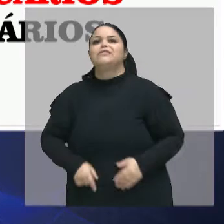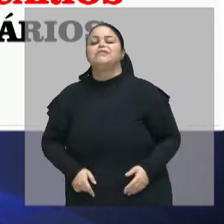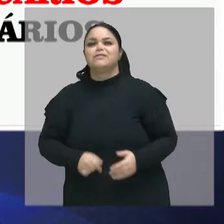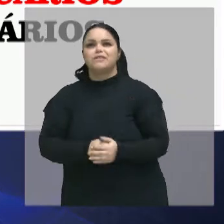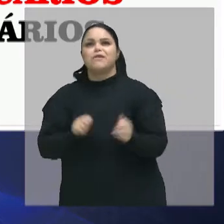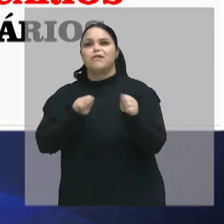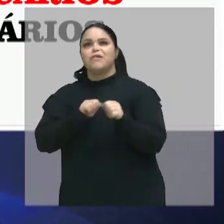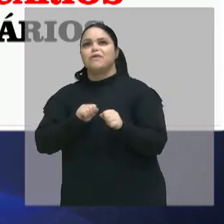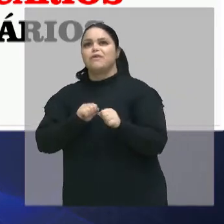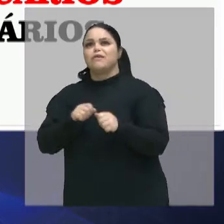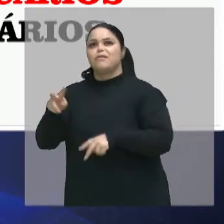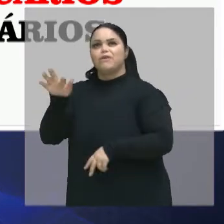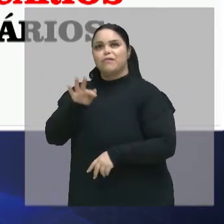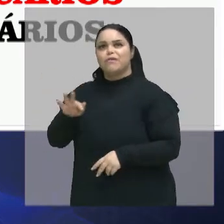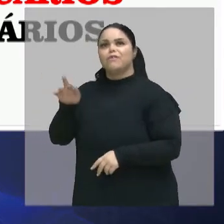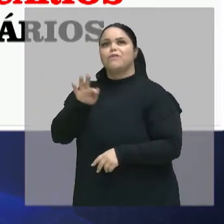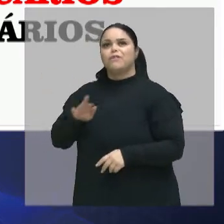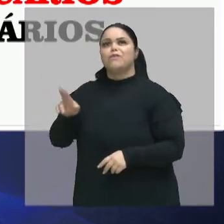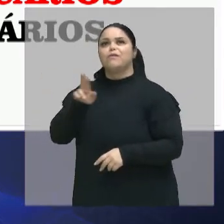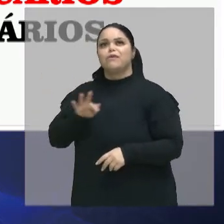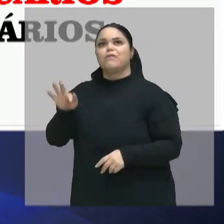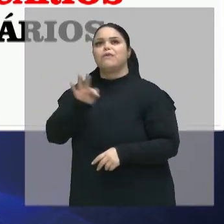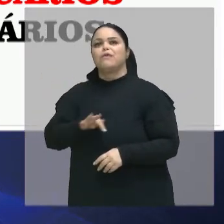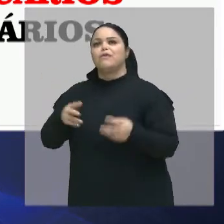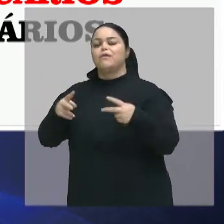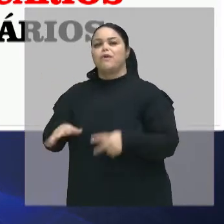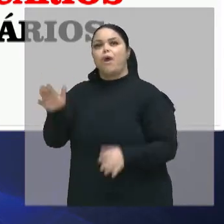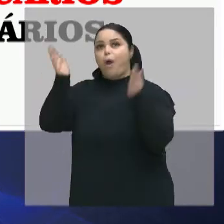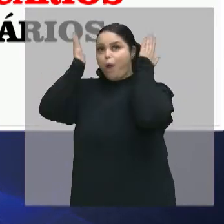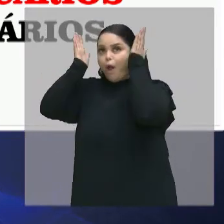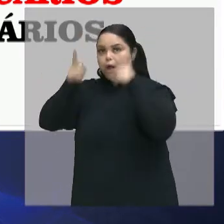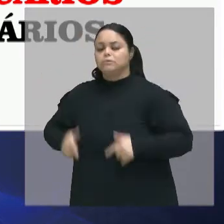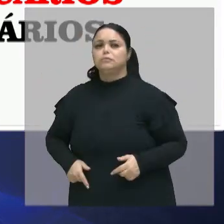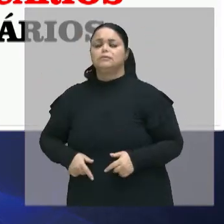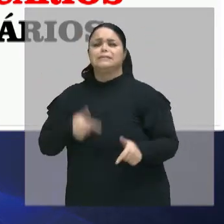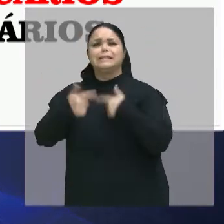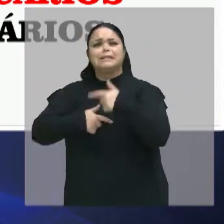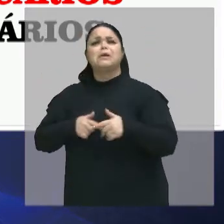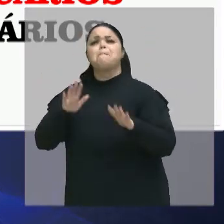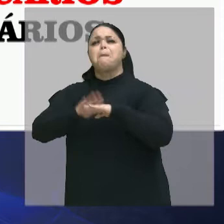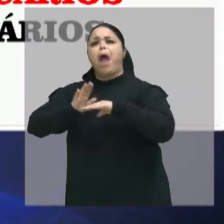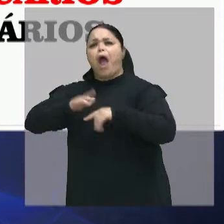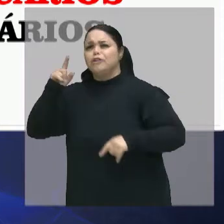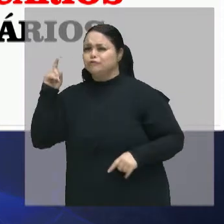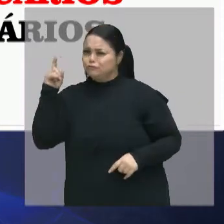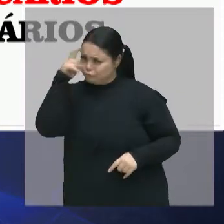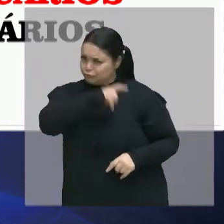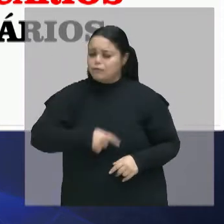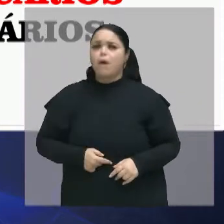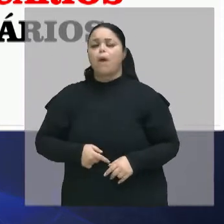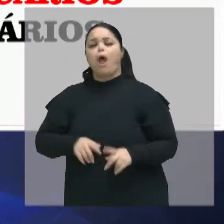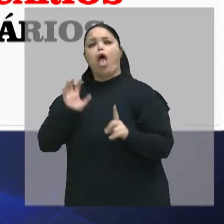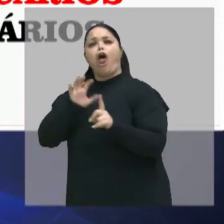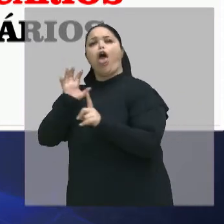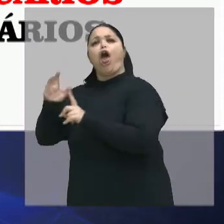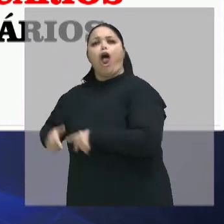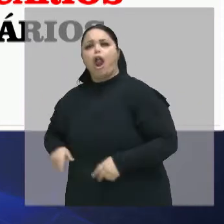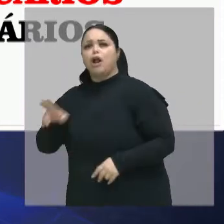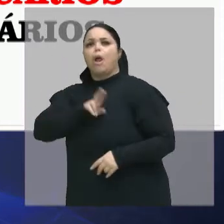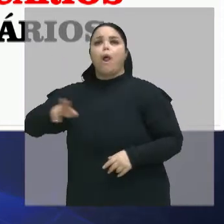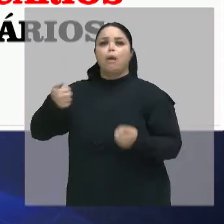com a Universidade de Taubaté. O serviço cada vez mais precário afeta diretamente os usuários